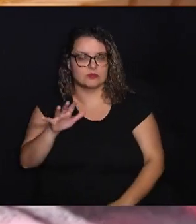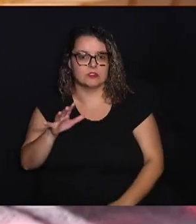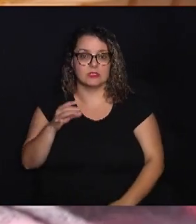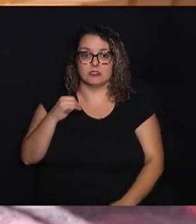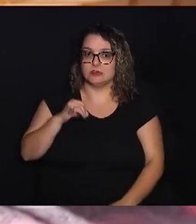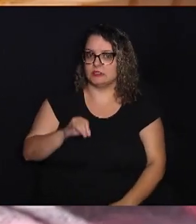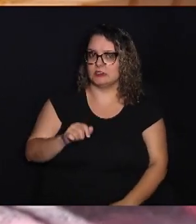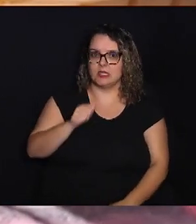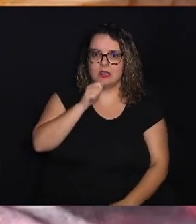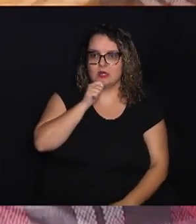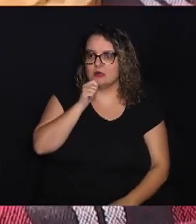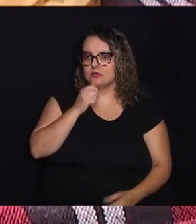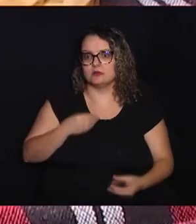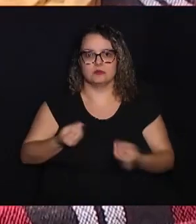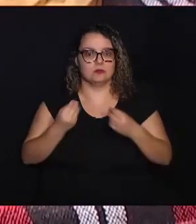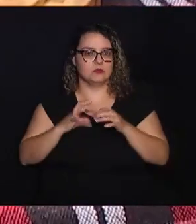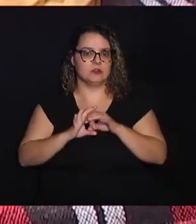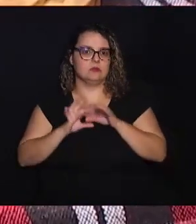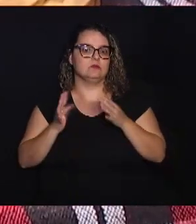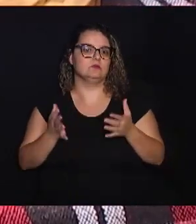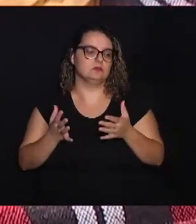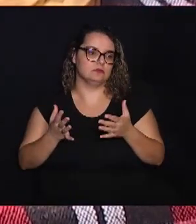me dá essa liberdade,